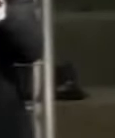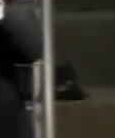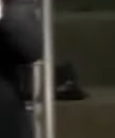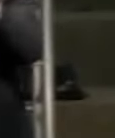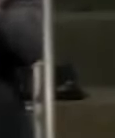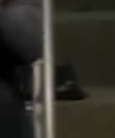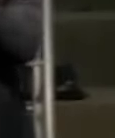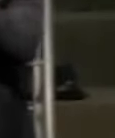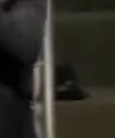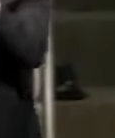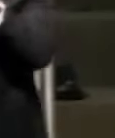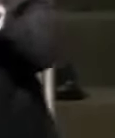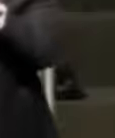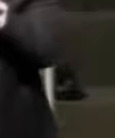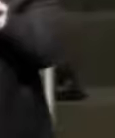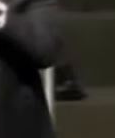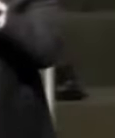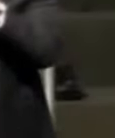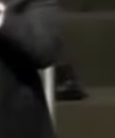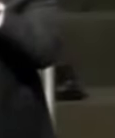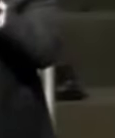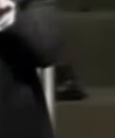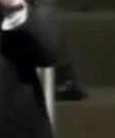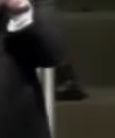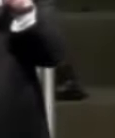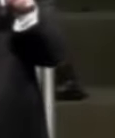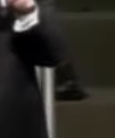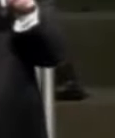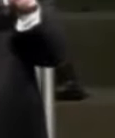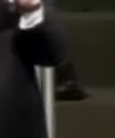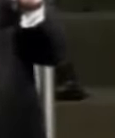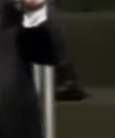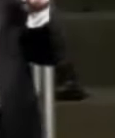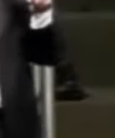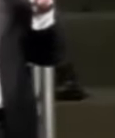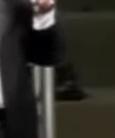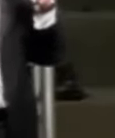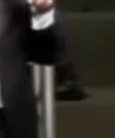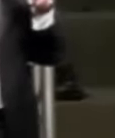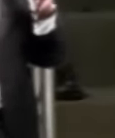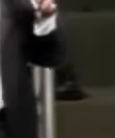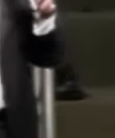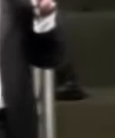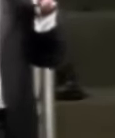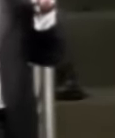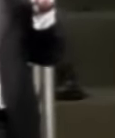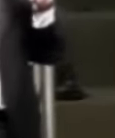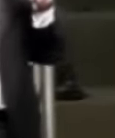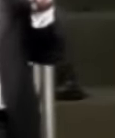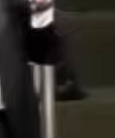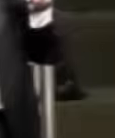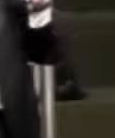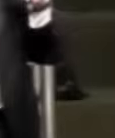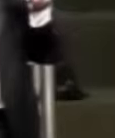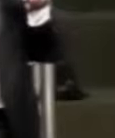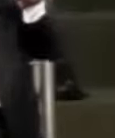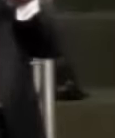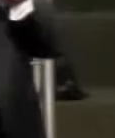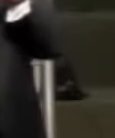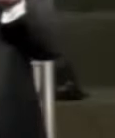a casa das velhinhas da igreja e eu ia com ele a gente pensava lá lixando arrumando fazendo